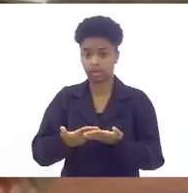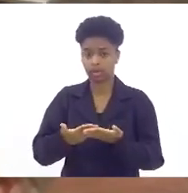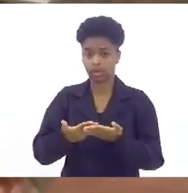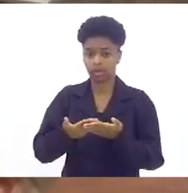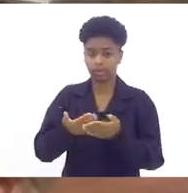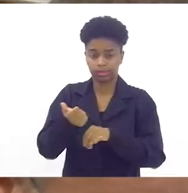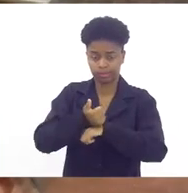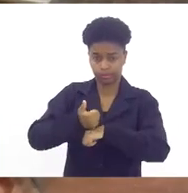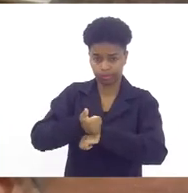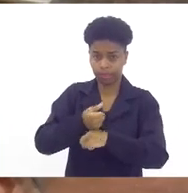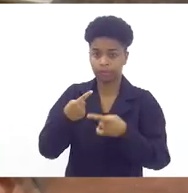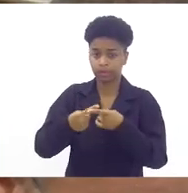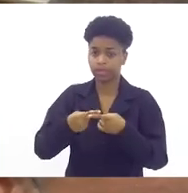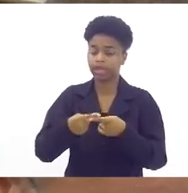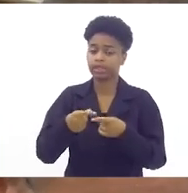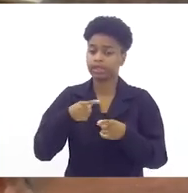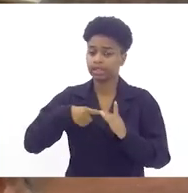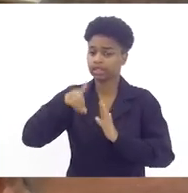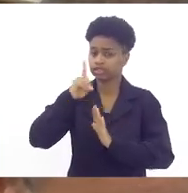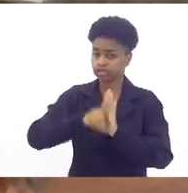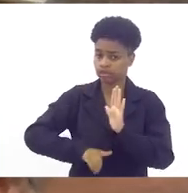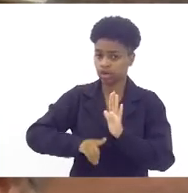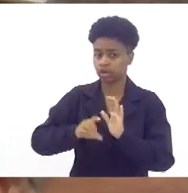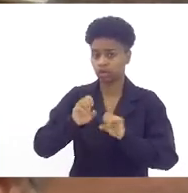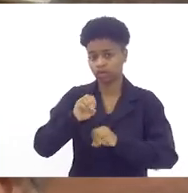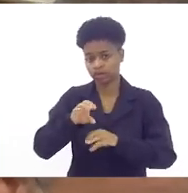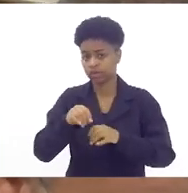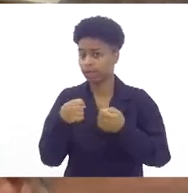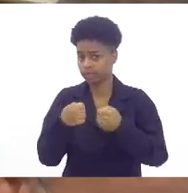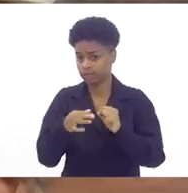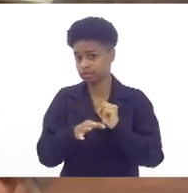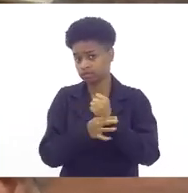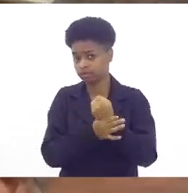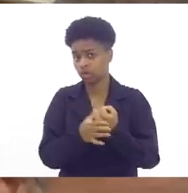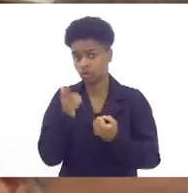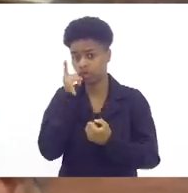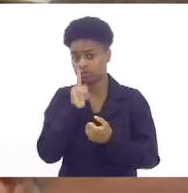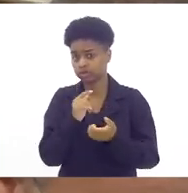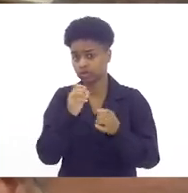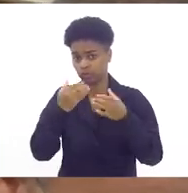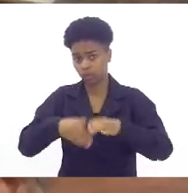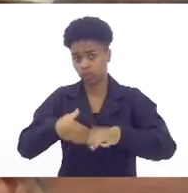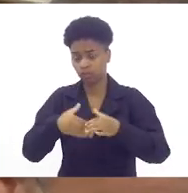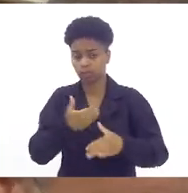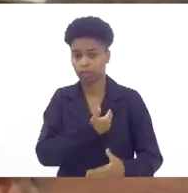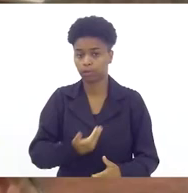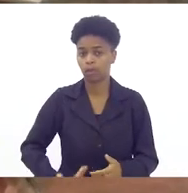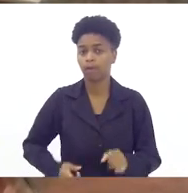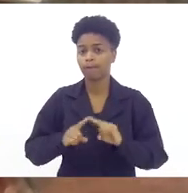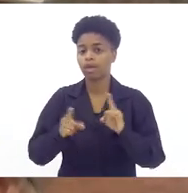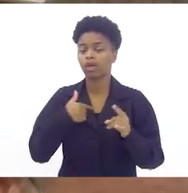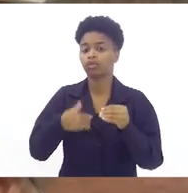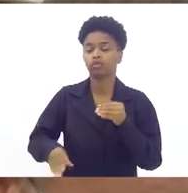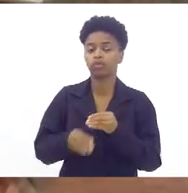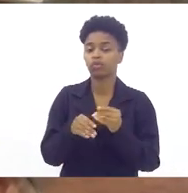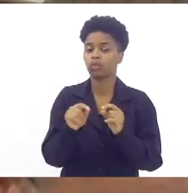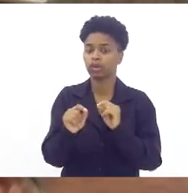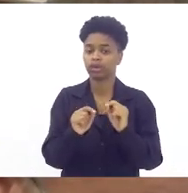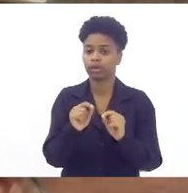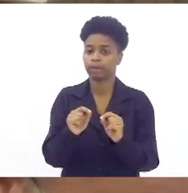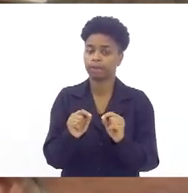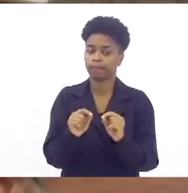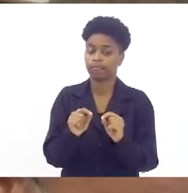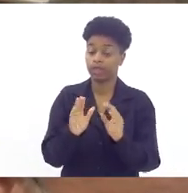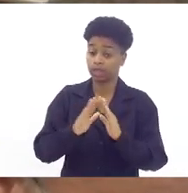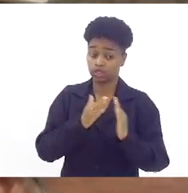basta o direito à educação dessas dessas crianças para garantir esse concurso público mas eu gostaria de adicionar né o fato de que